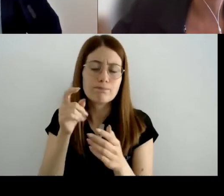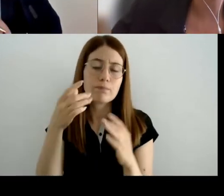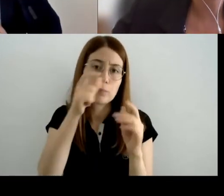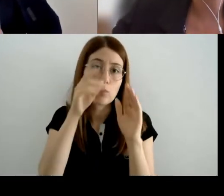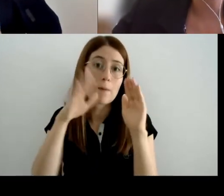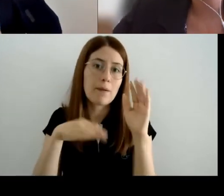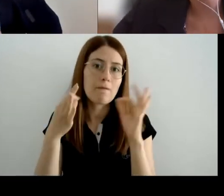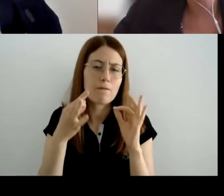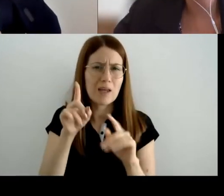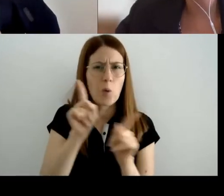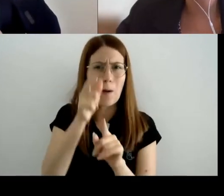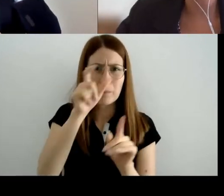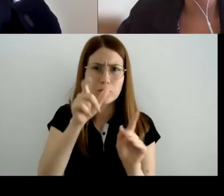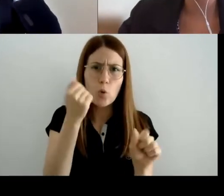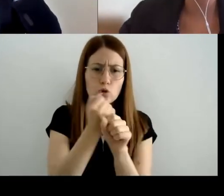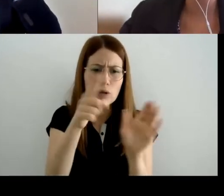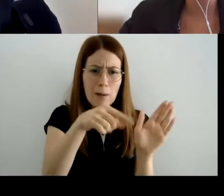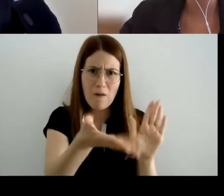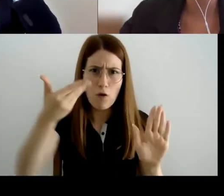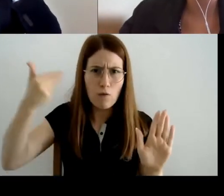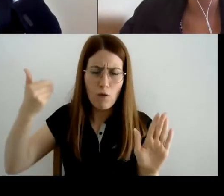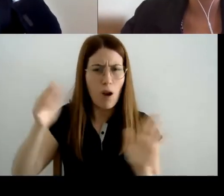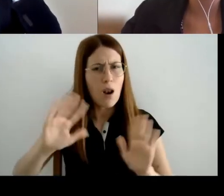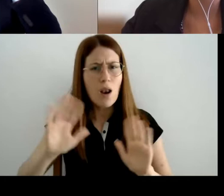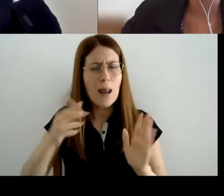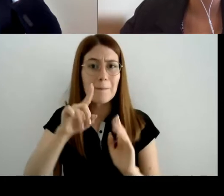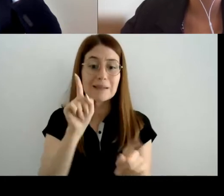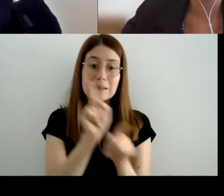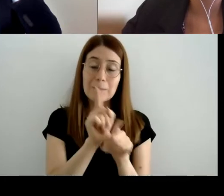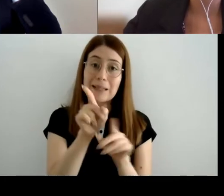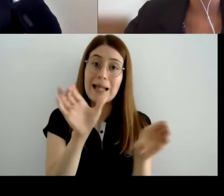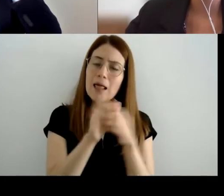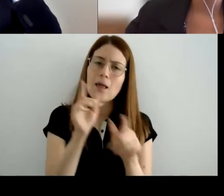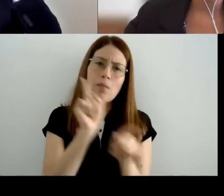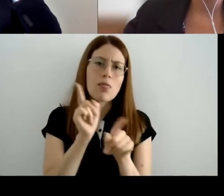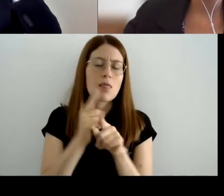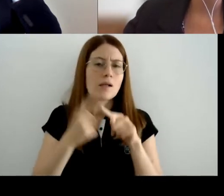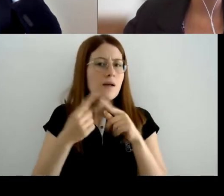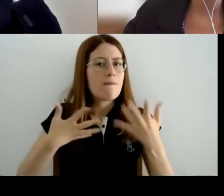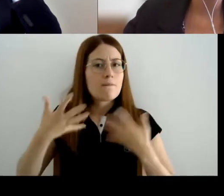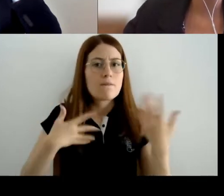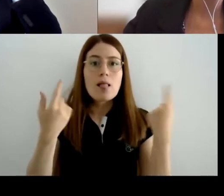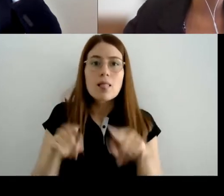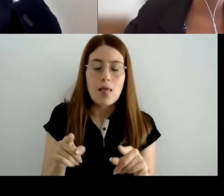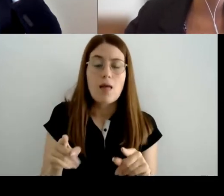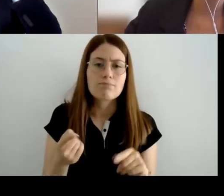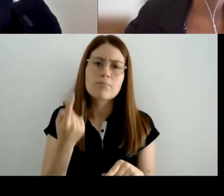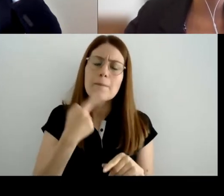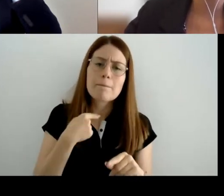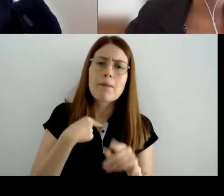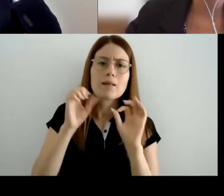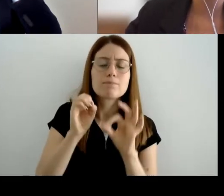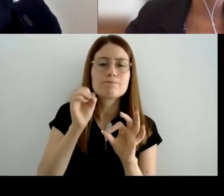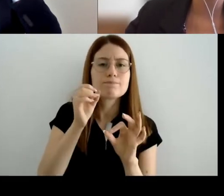é desumanizar? Não é desumanizar. Agora, realmente manter estas equipas motivadas, e tem que haver esta transparência desde